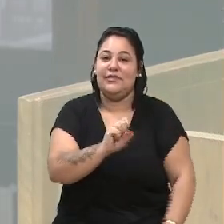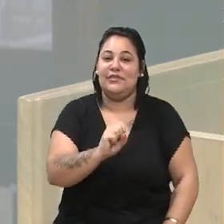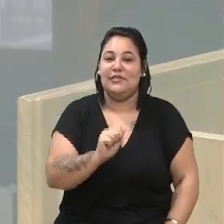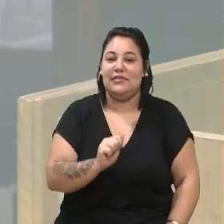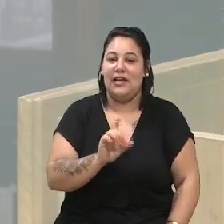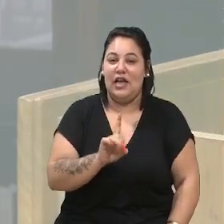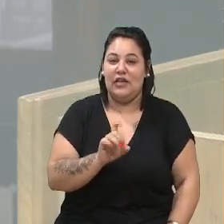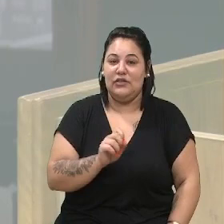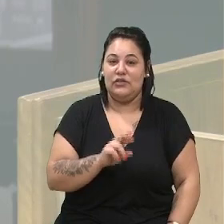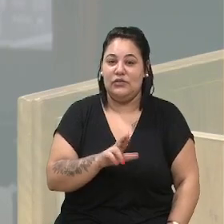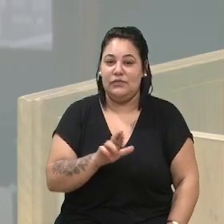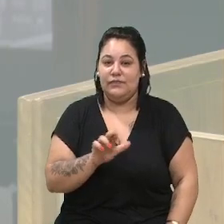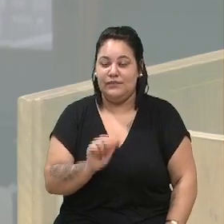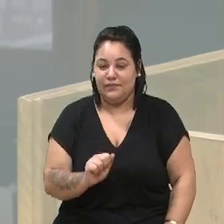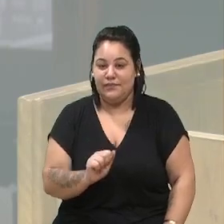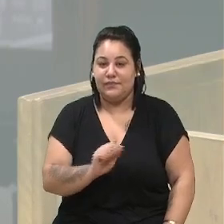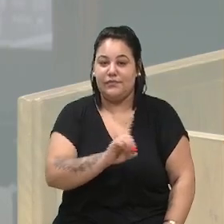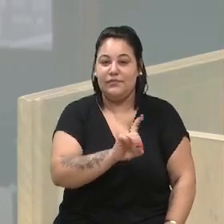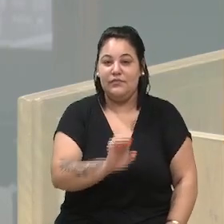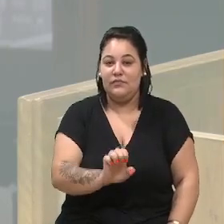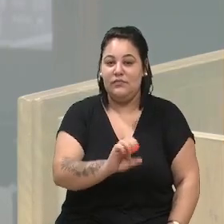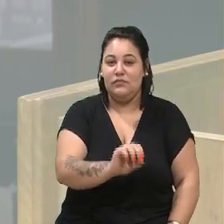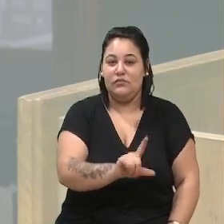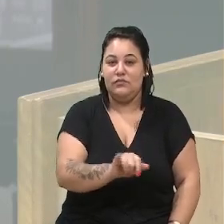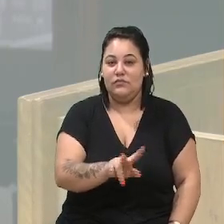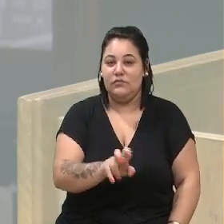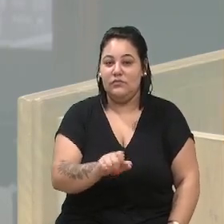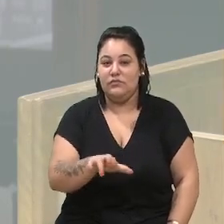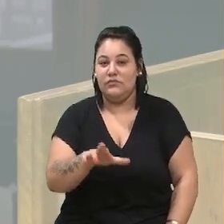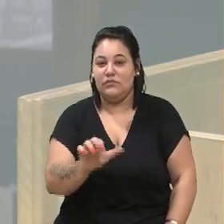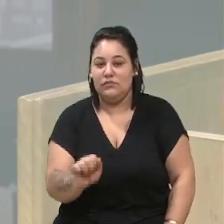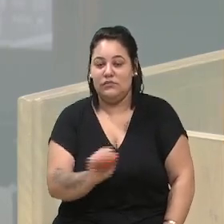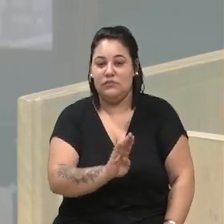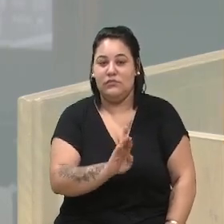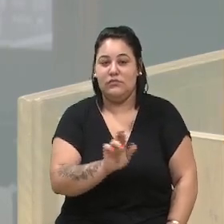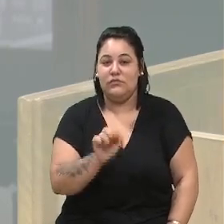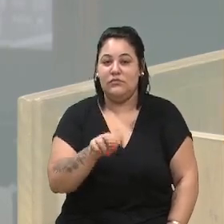Isadora de Oliveira Brando, que está aqui presente,